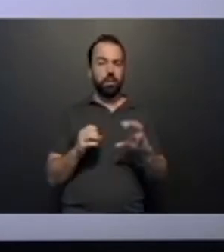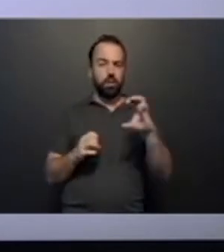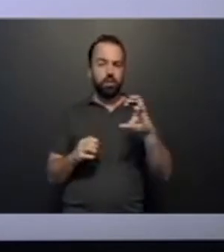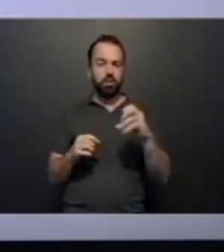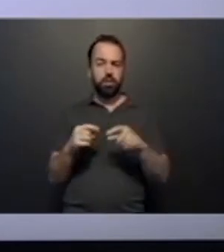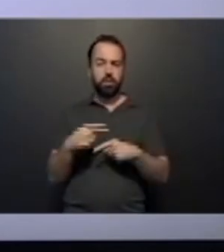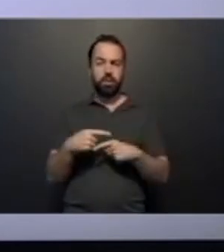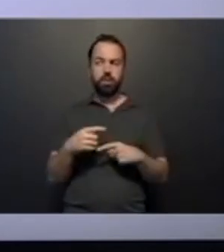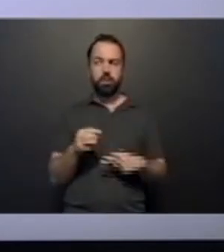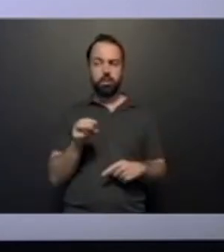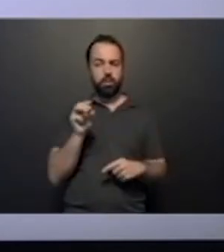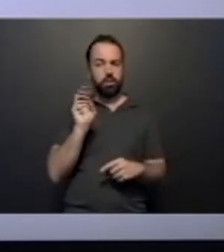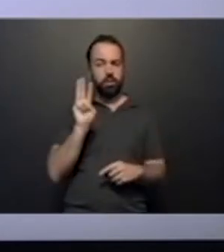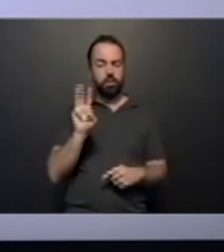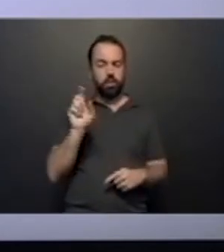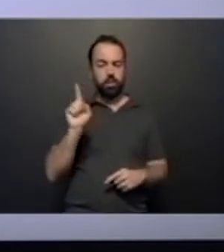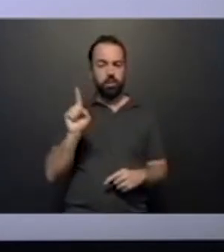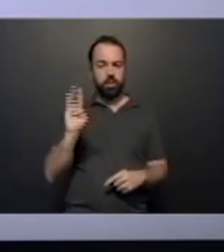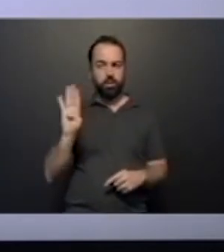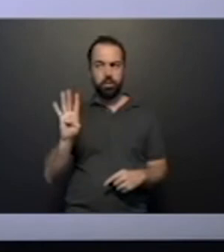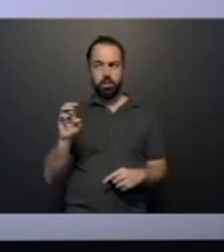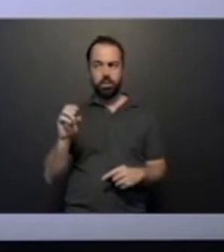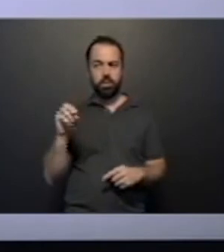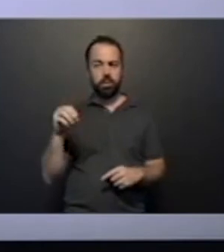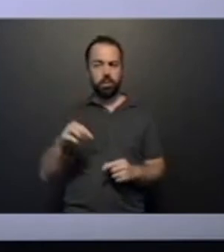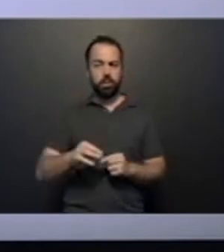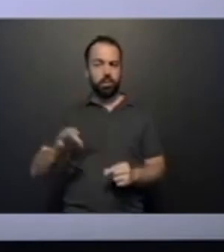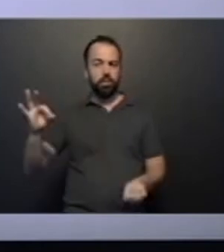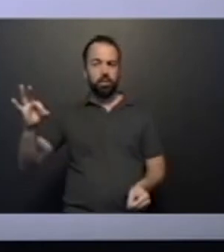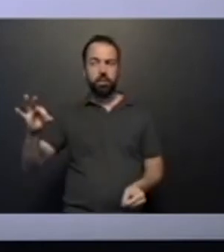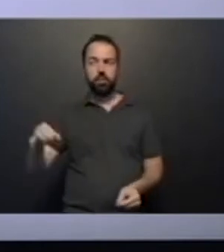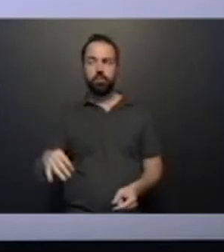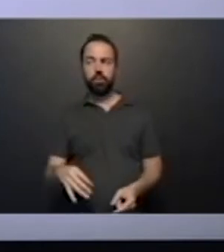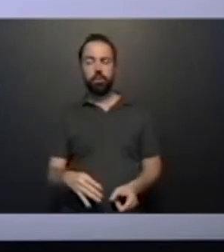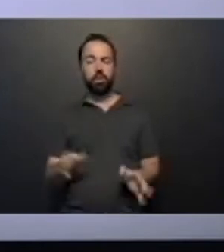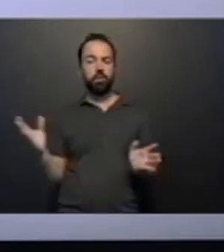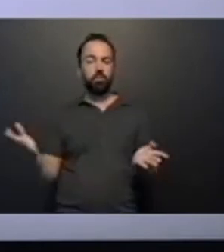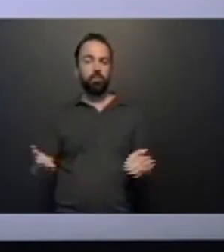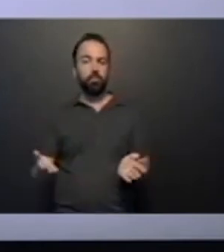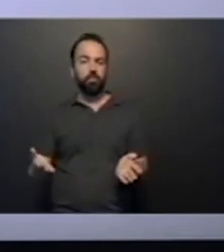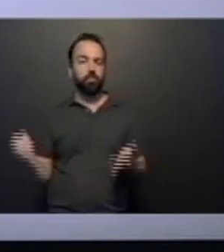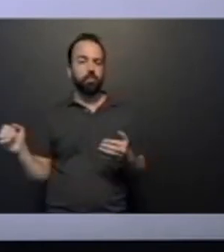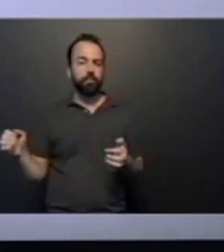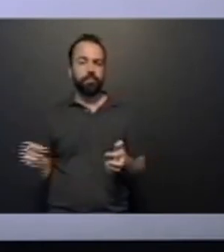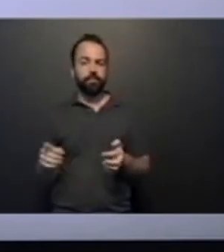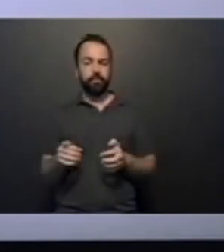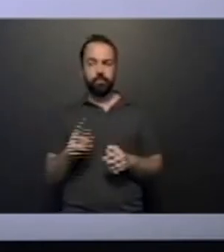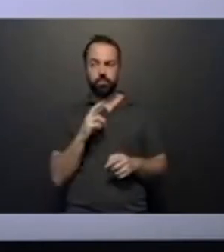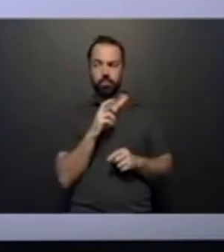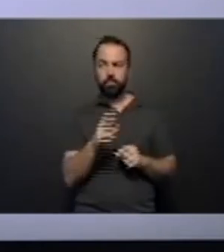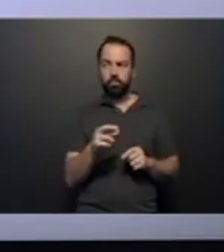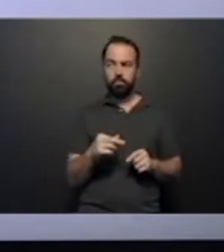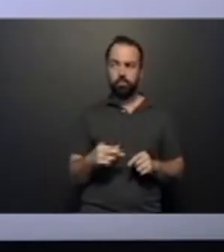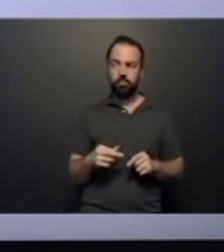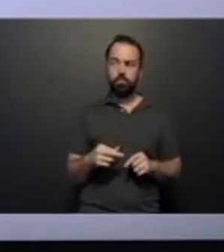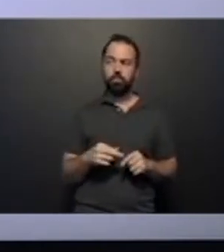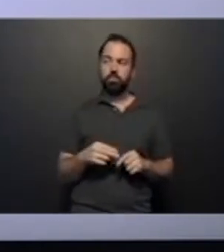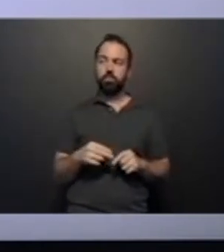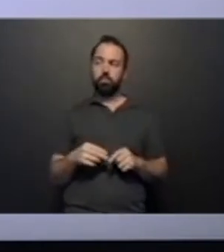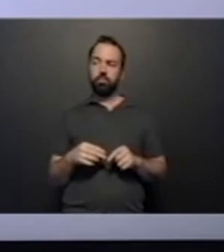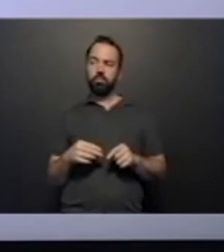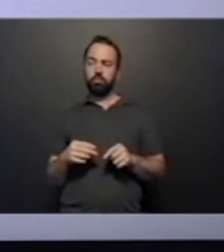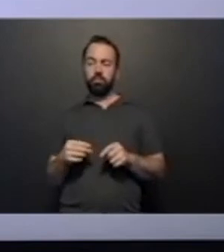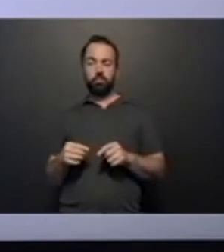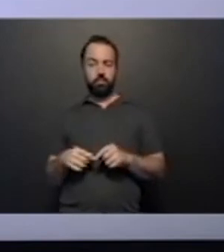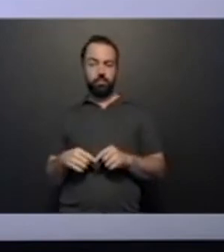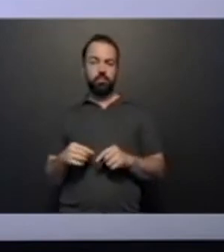314 metros e agora para gente responder à questão proposta nós precisamos